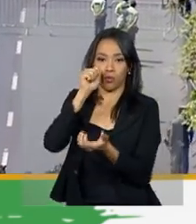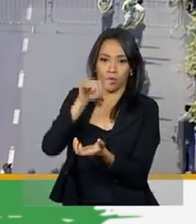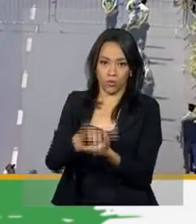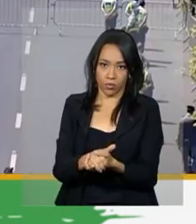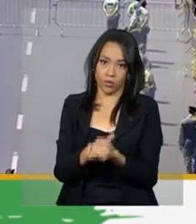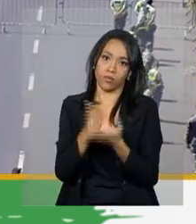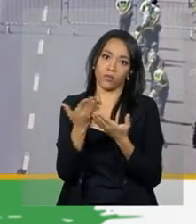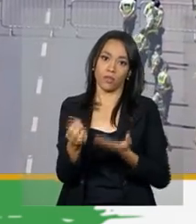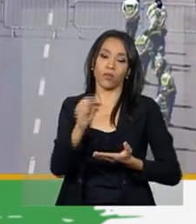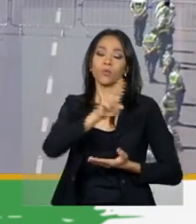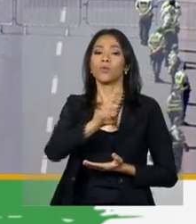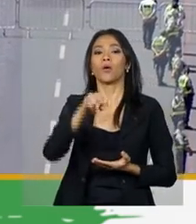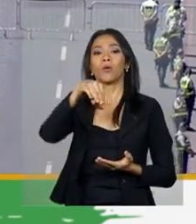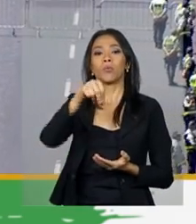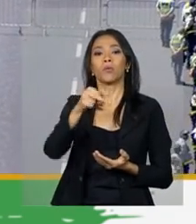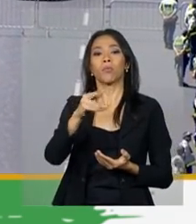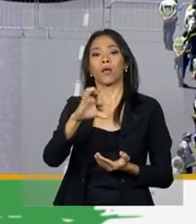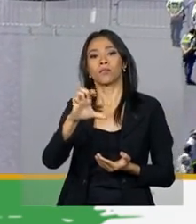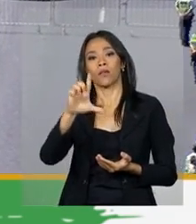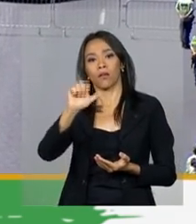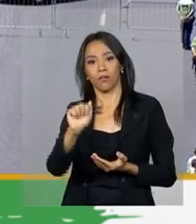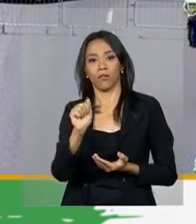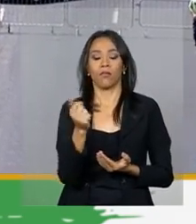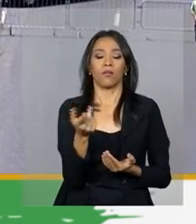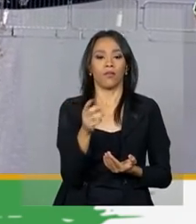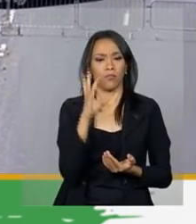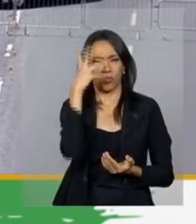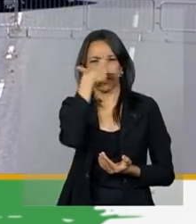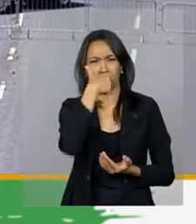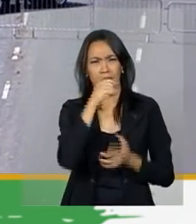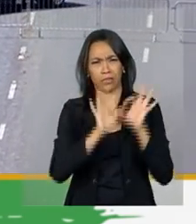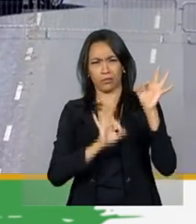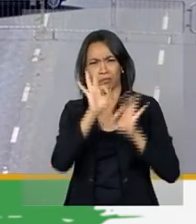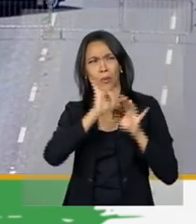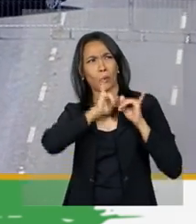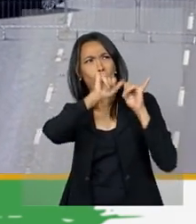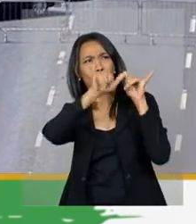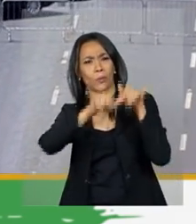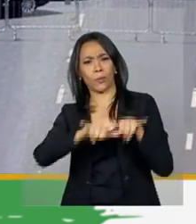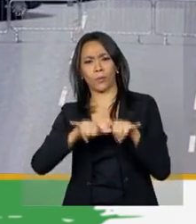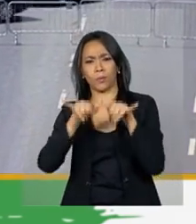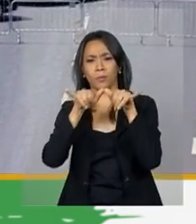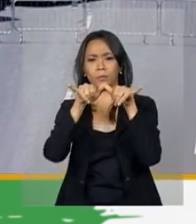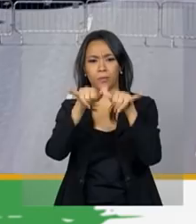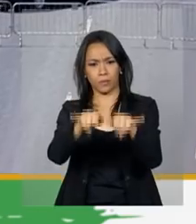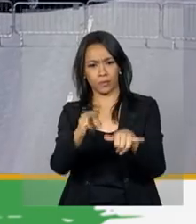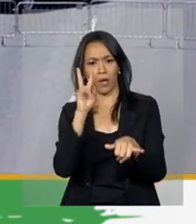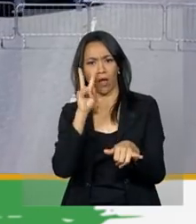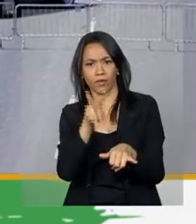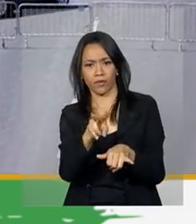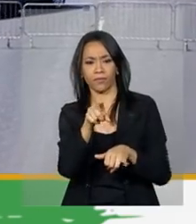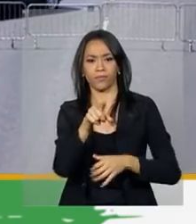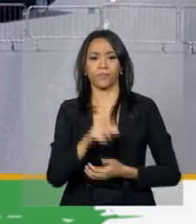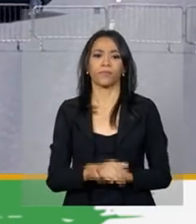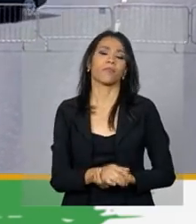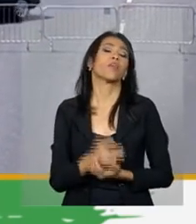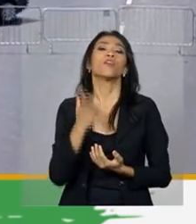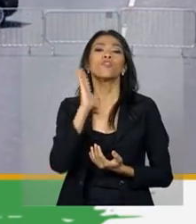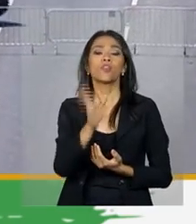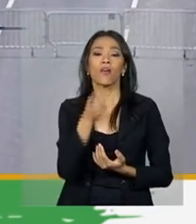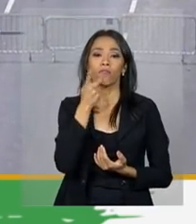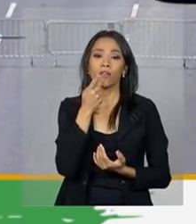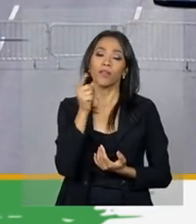Marcela Temer. É uma formação realmente muito bonita e muito curiosa, né? Sim. Vai perceber que eu comentei com